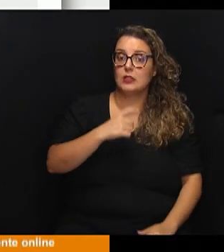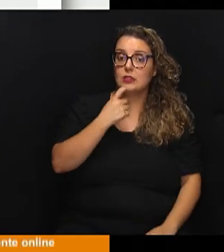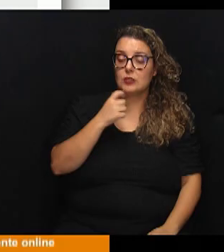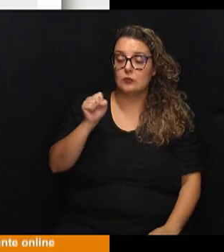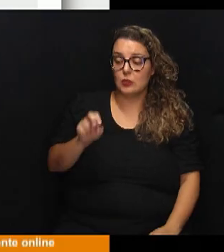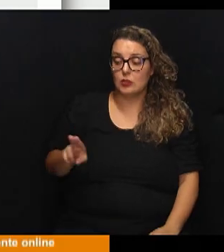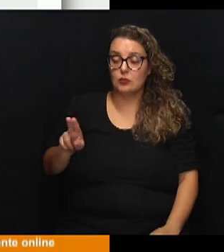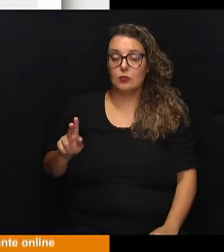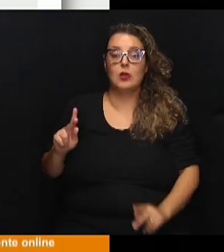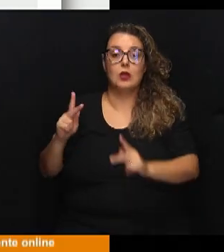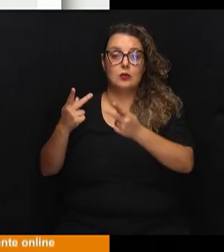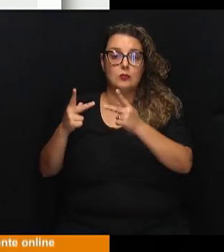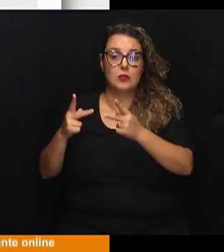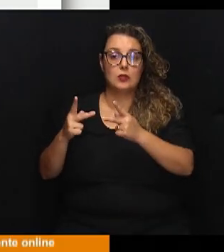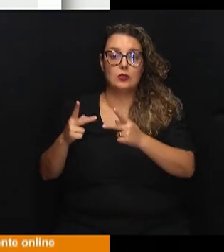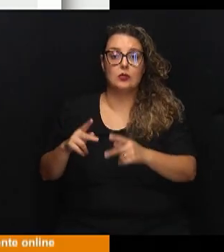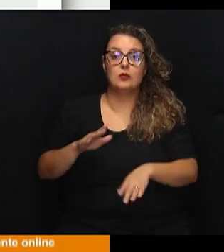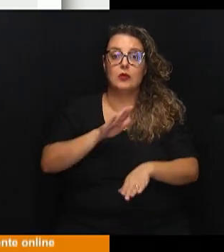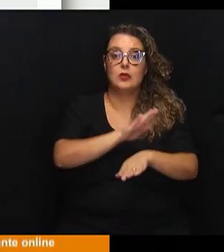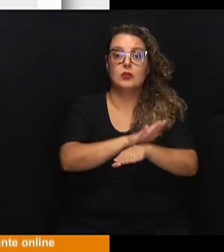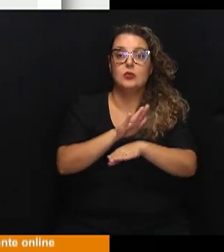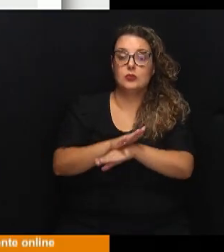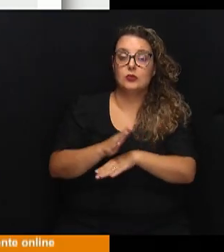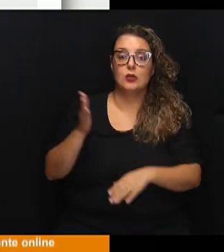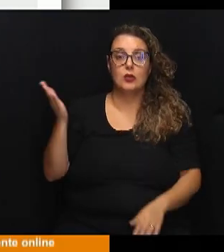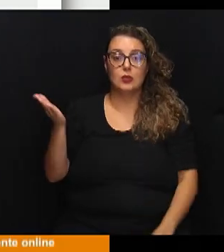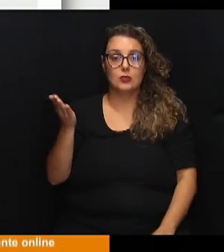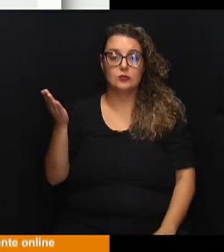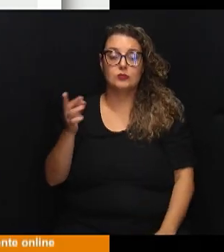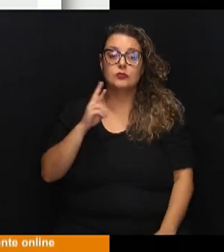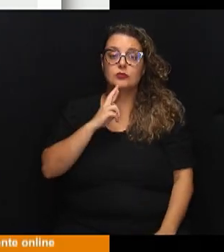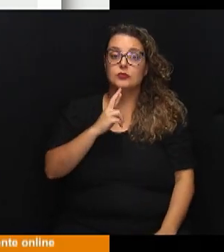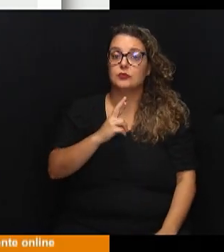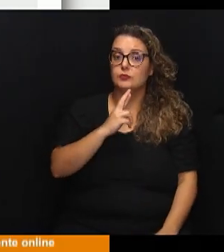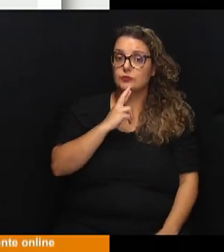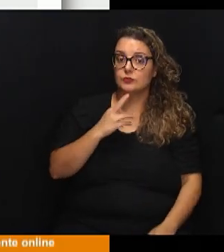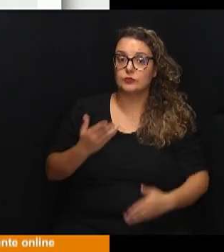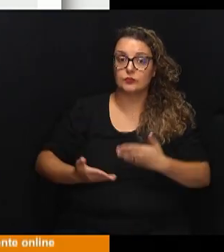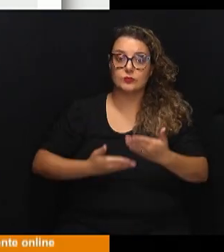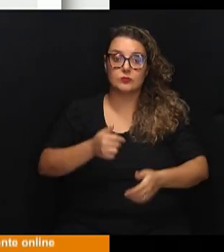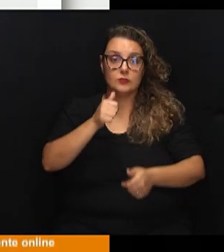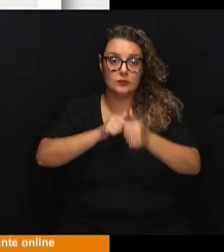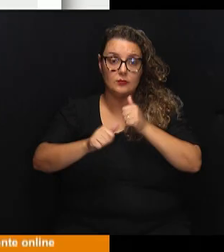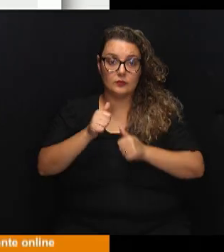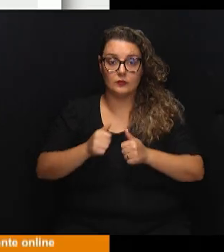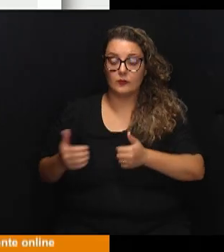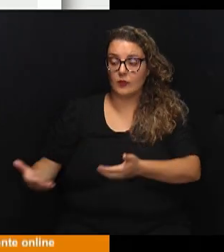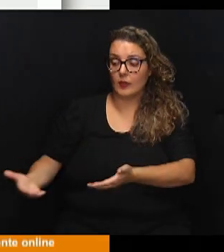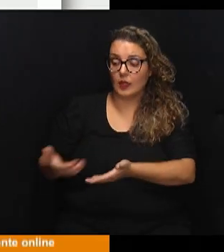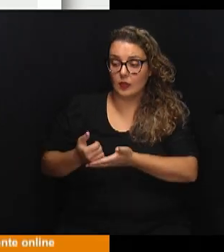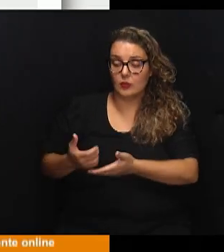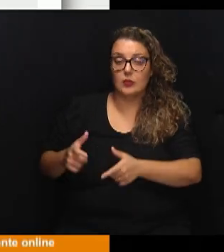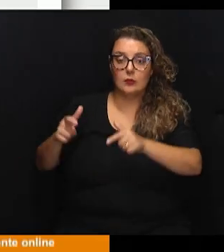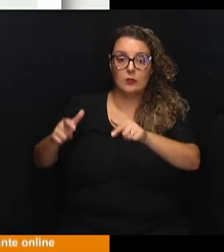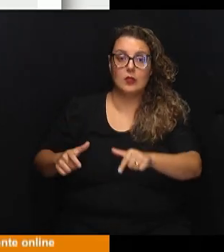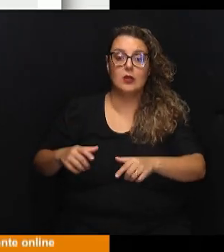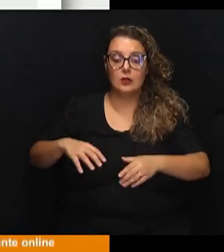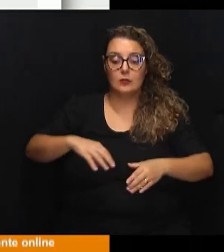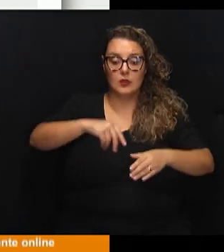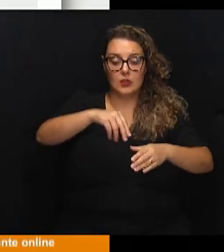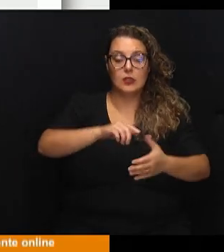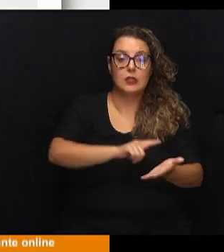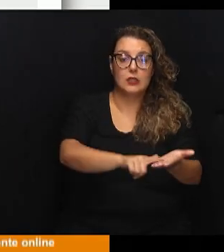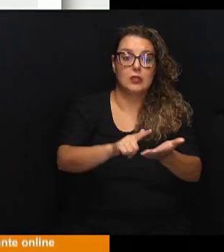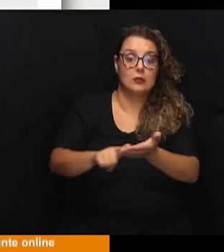e Hortolândia vai auxiliar o garçom no restaurante, servindo bebidas, recolhendo pratos, garrafas e limpando as